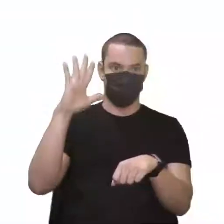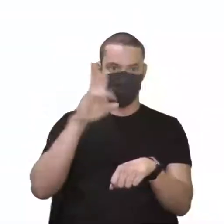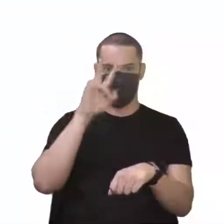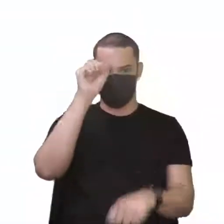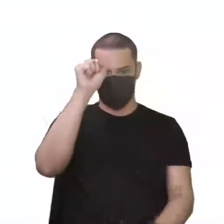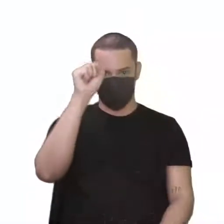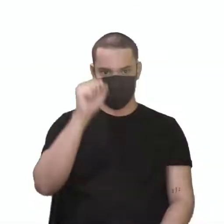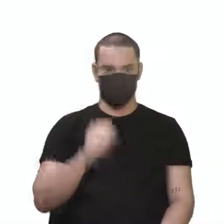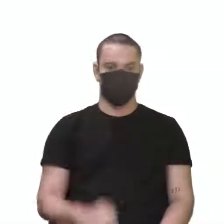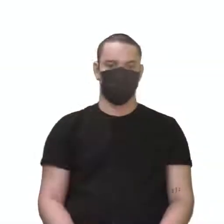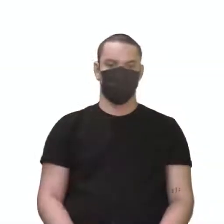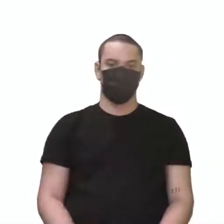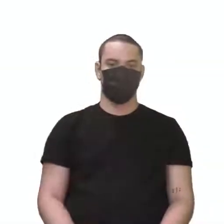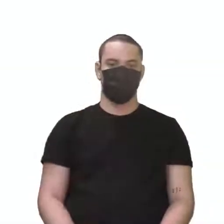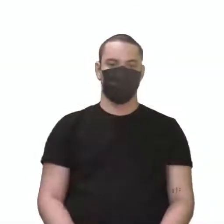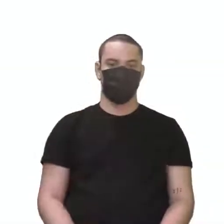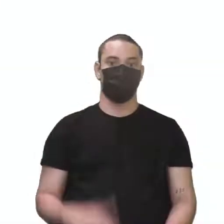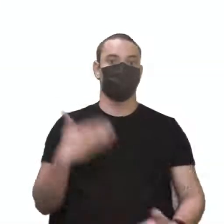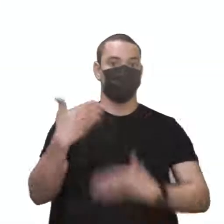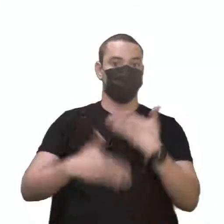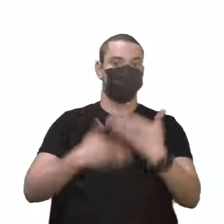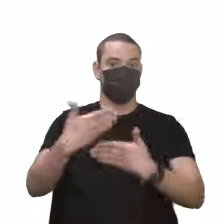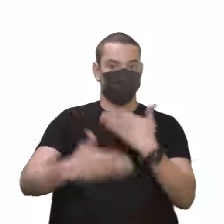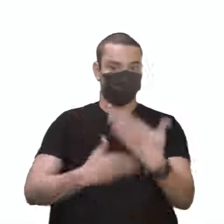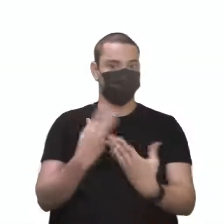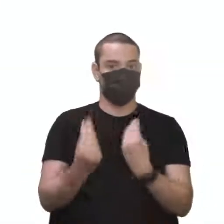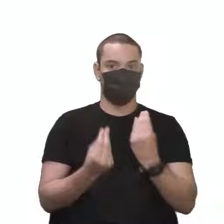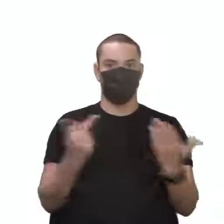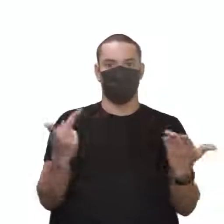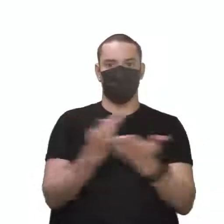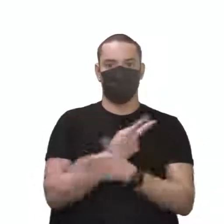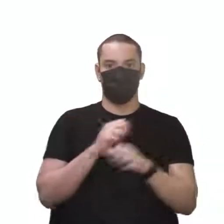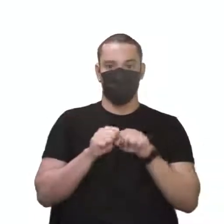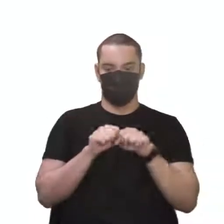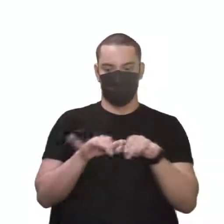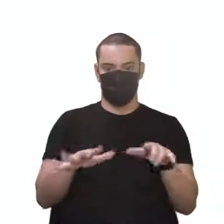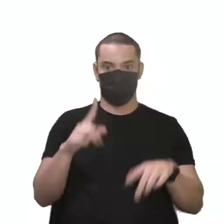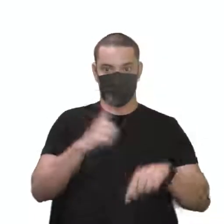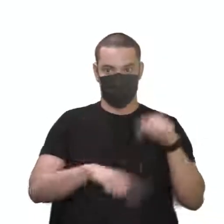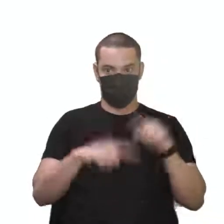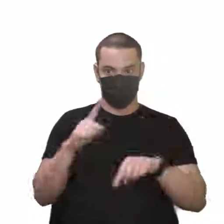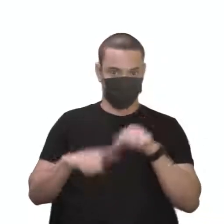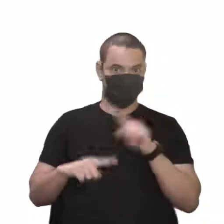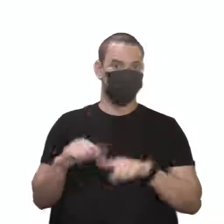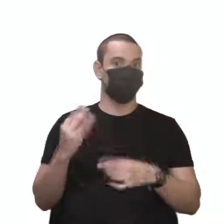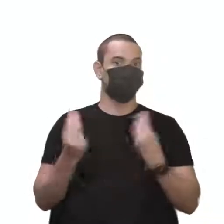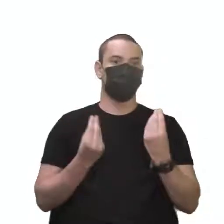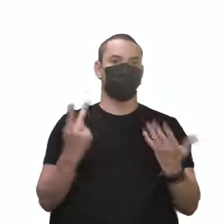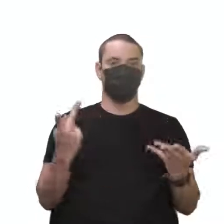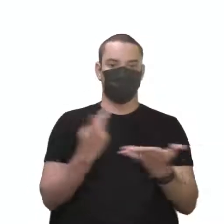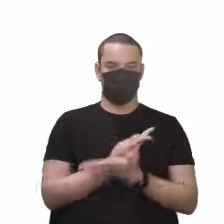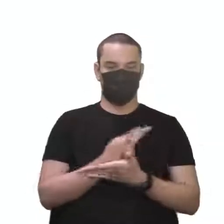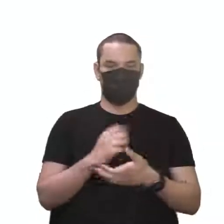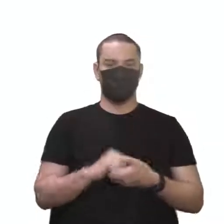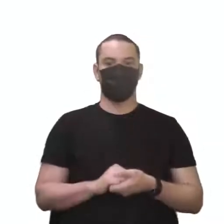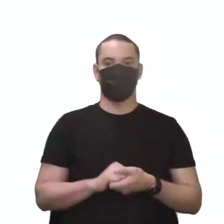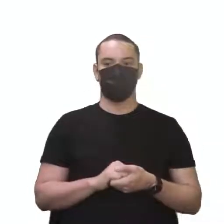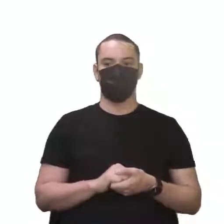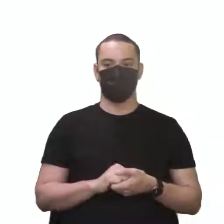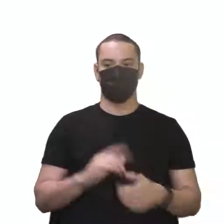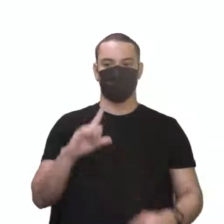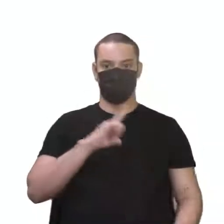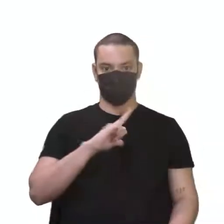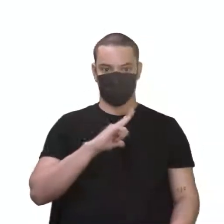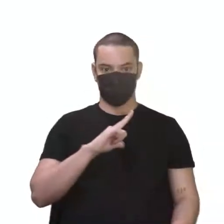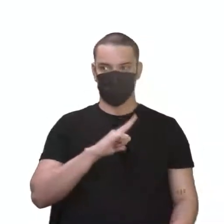seguindo? E o processo, então, de transferência desse material, professora, como é que vai acontecer? Então, você tem